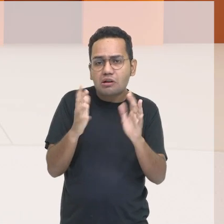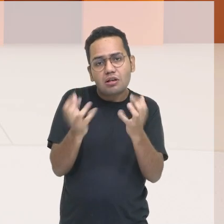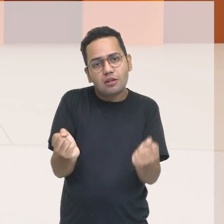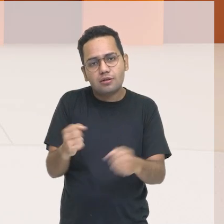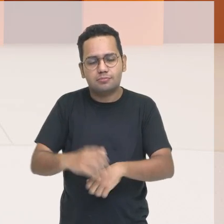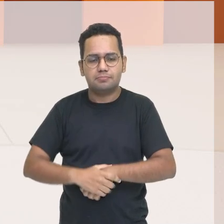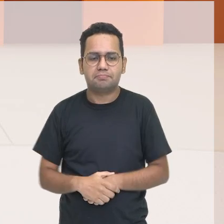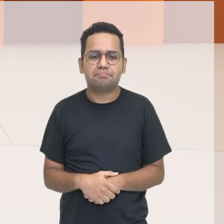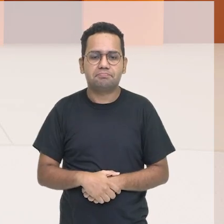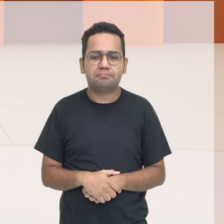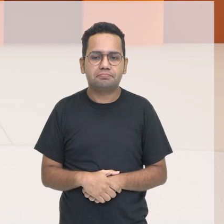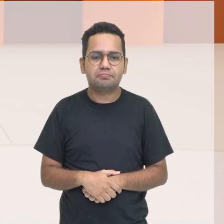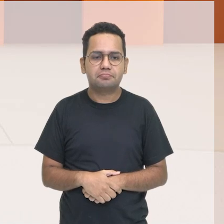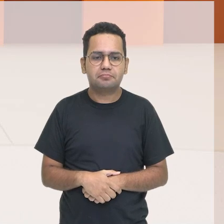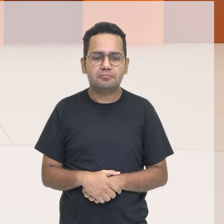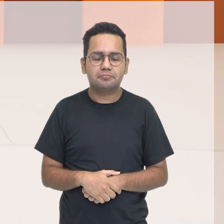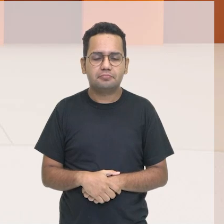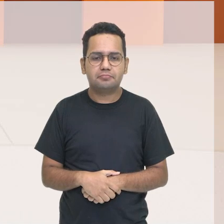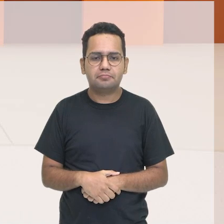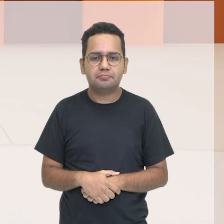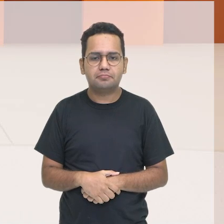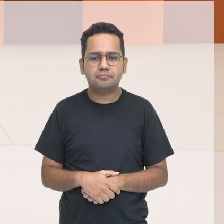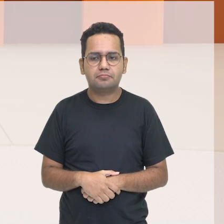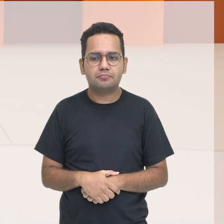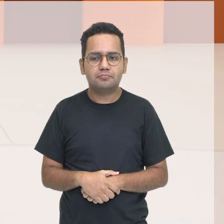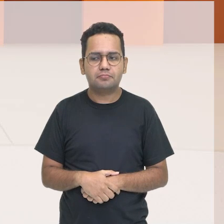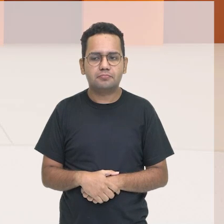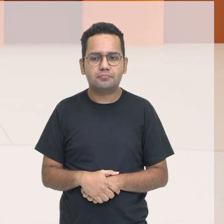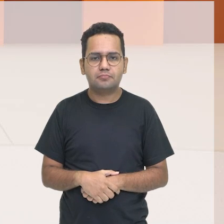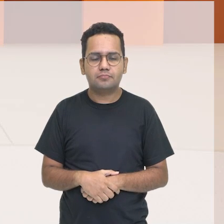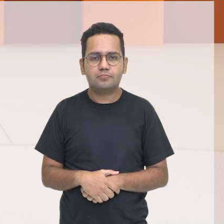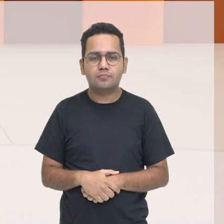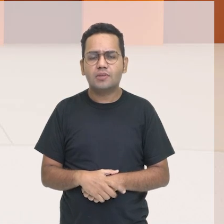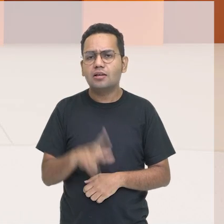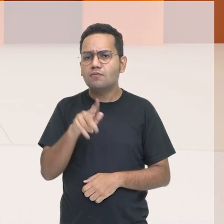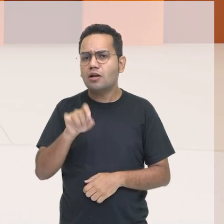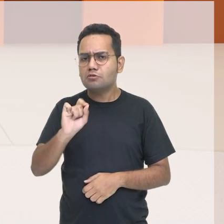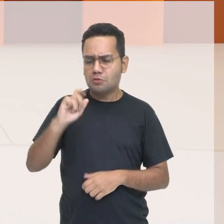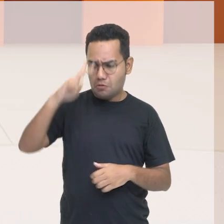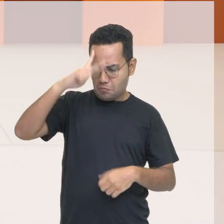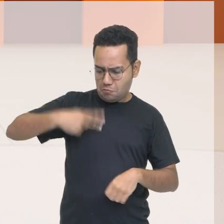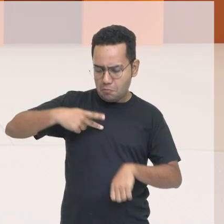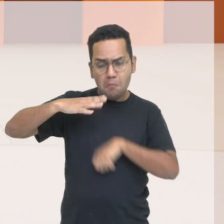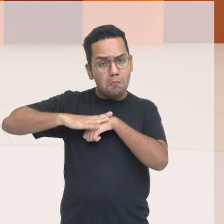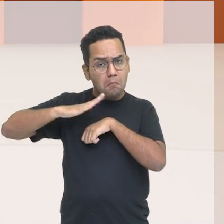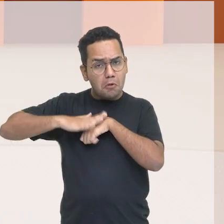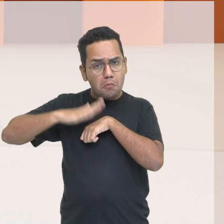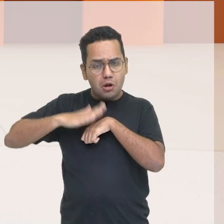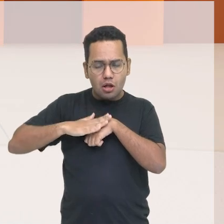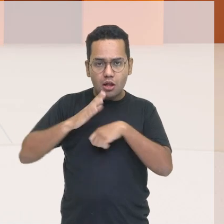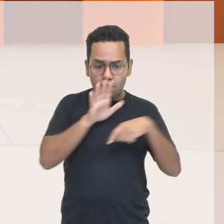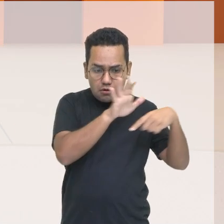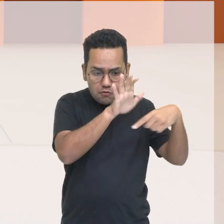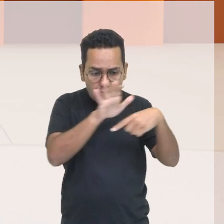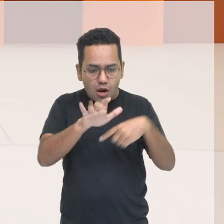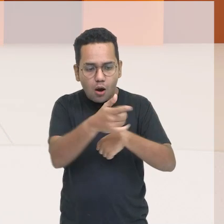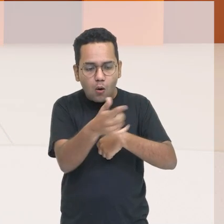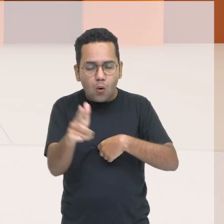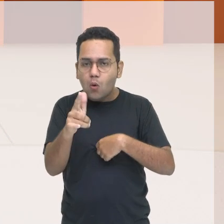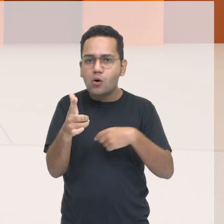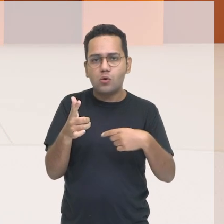poder, vai, né, exercer a sua vontade sobre os demais. Então, todas as relações